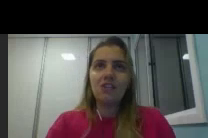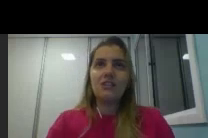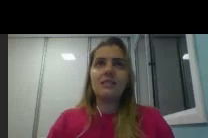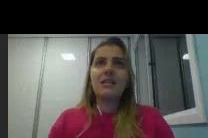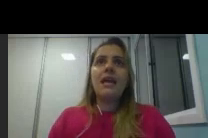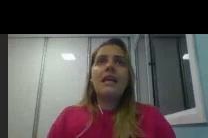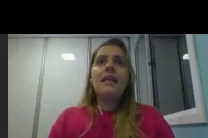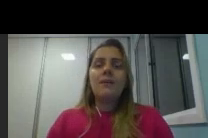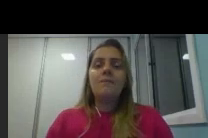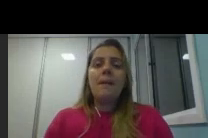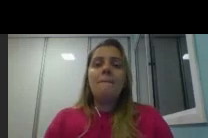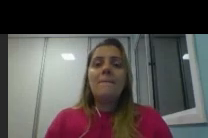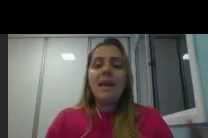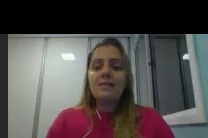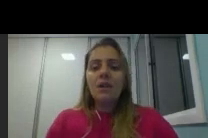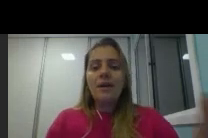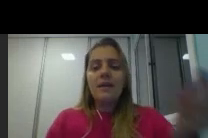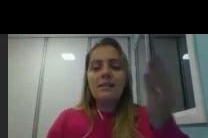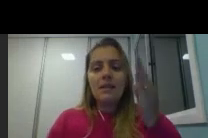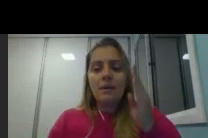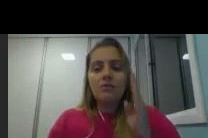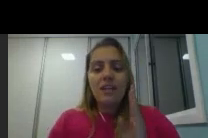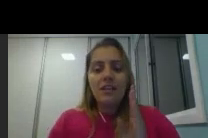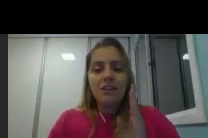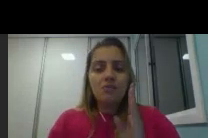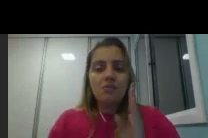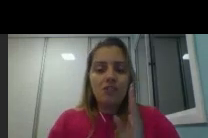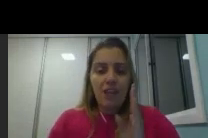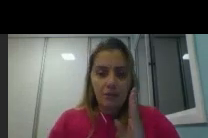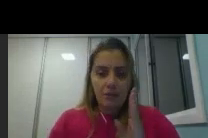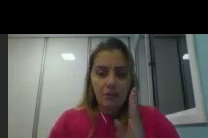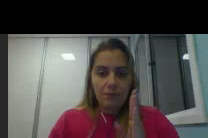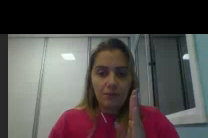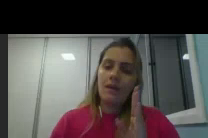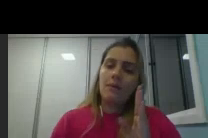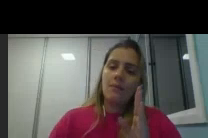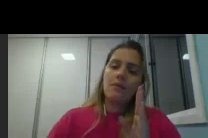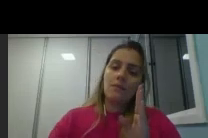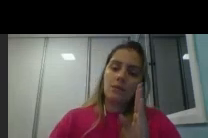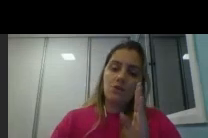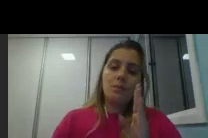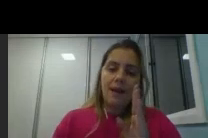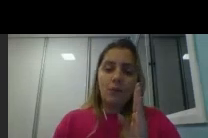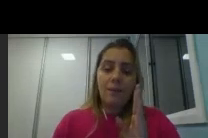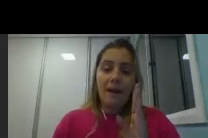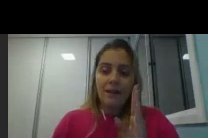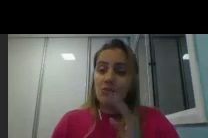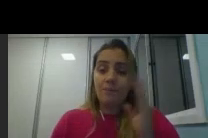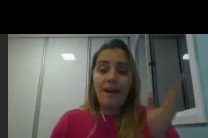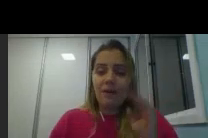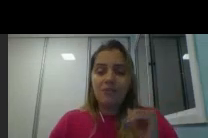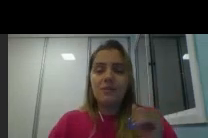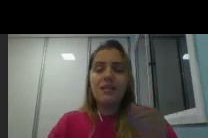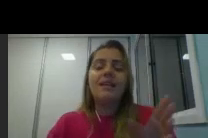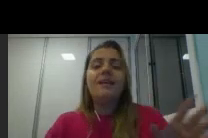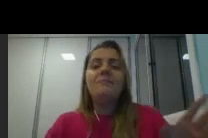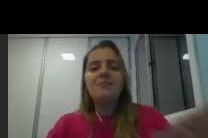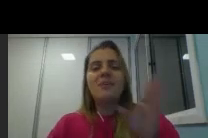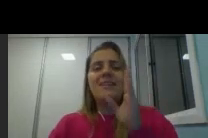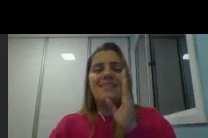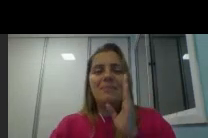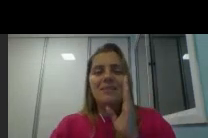outras características que, mesmo que eu receba o gene de um jeito, do pai é ótimo,